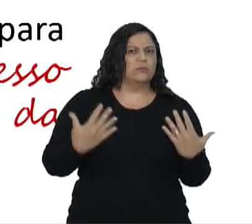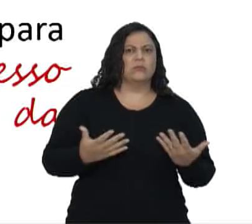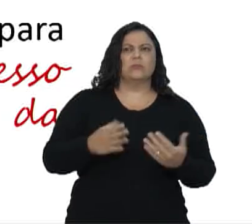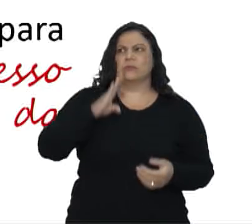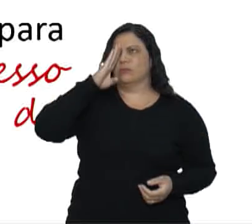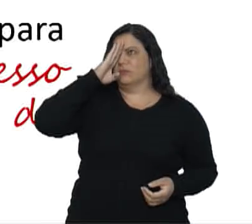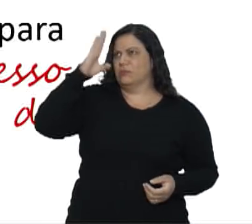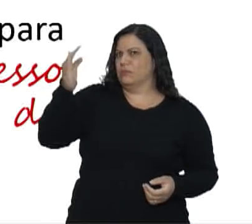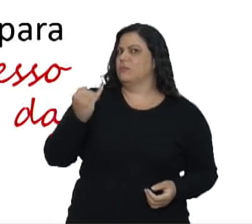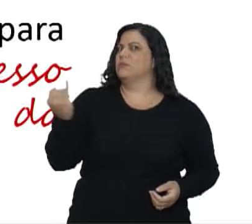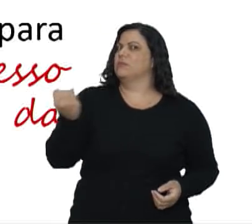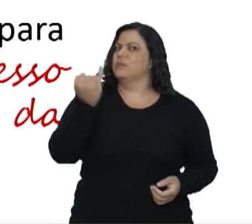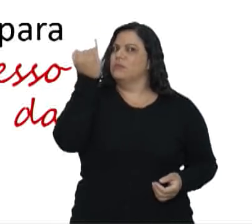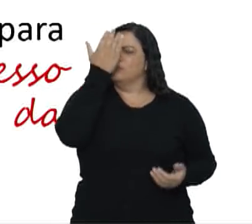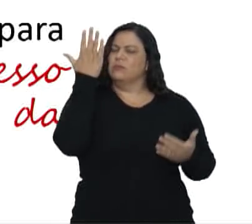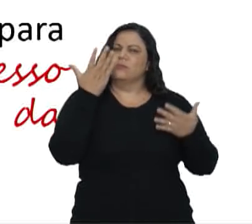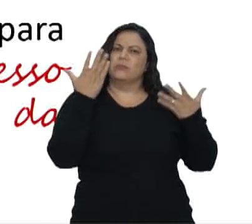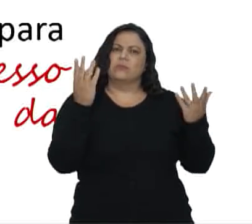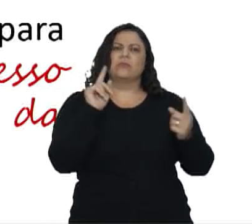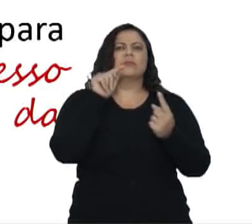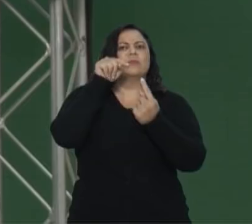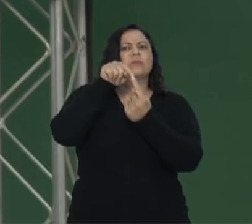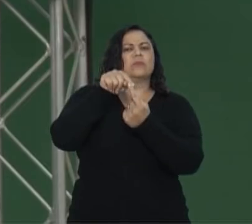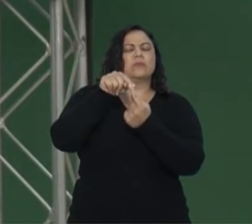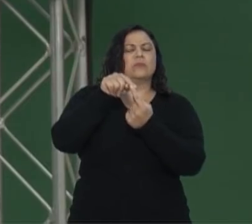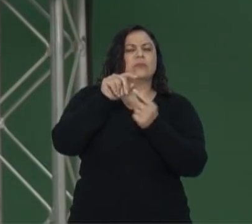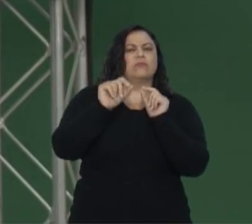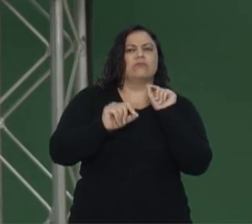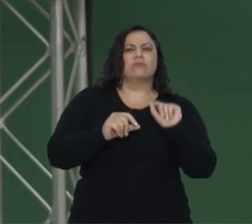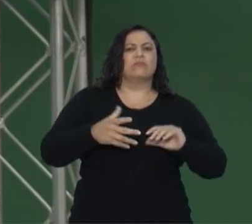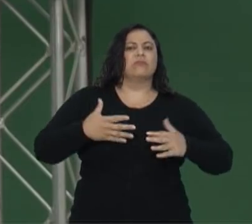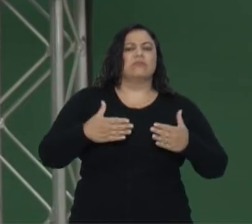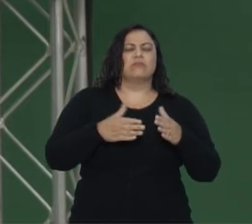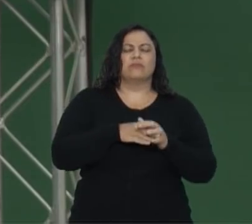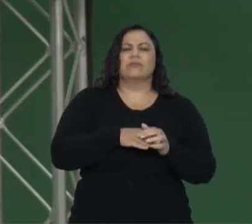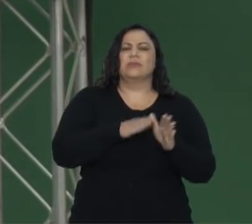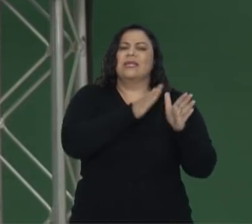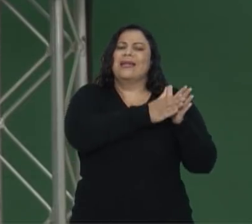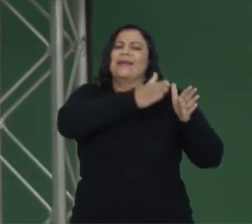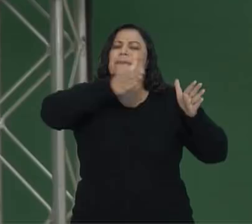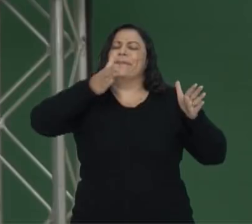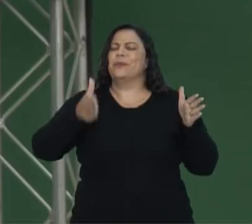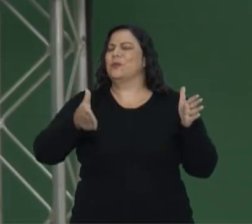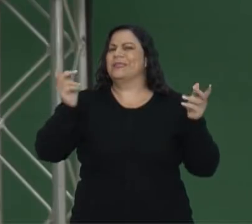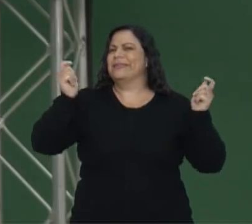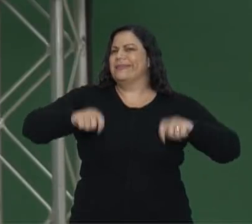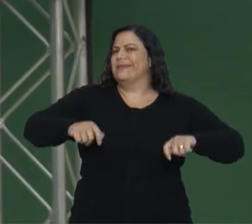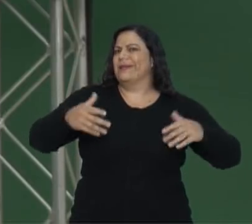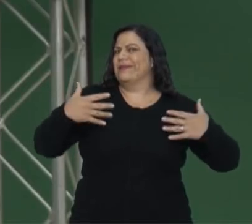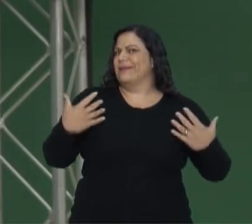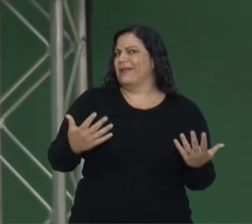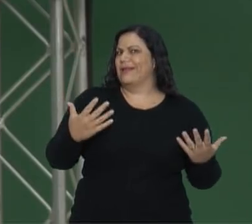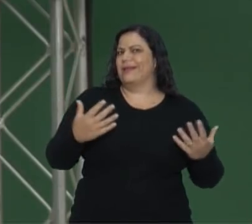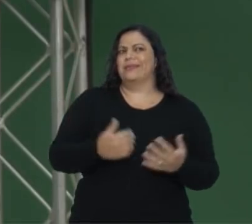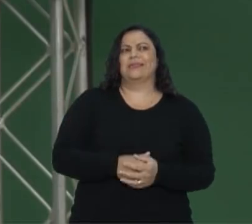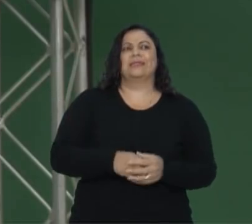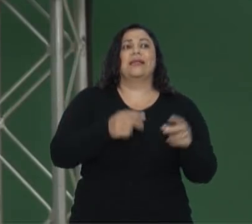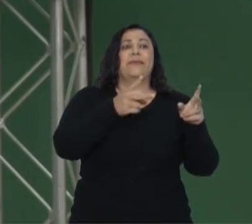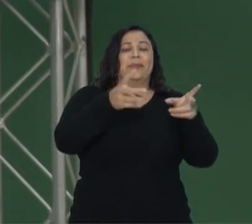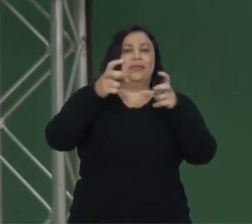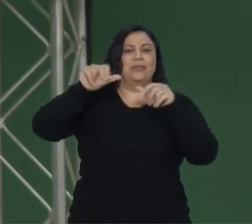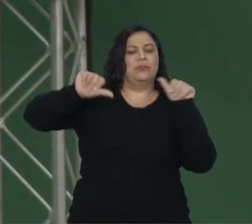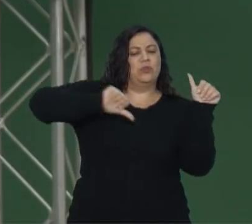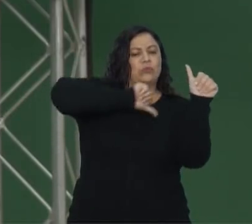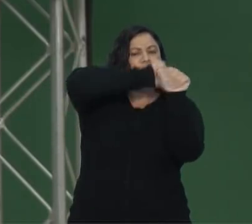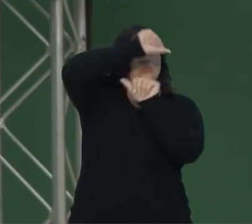o processo indicado no esquema? Bom, que processo é esse? Vocês perceberam que é um ciclo? É